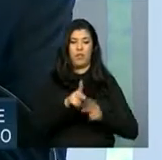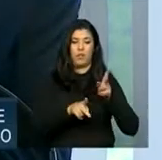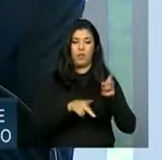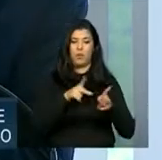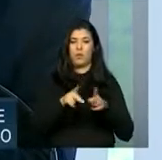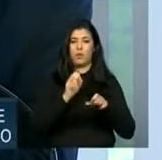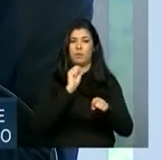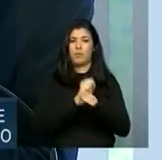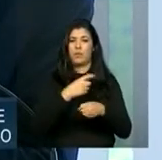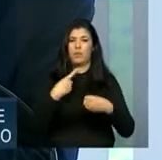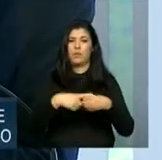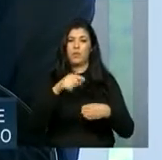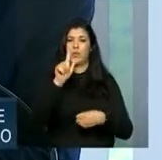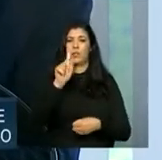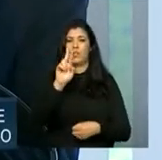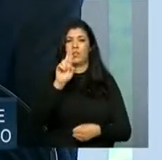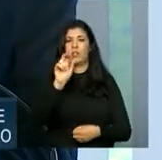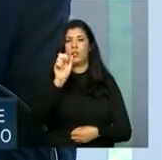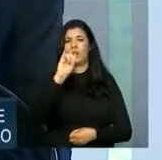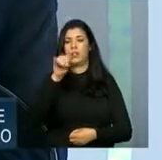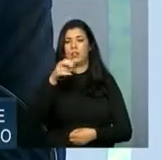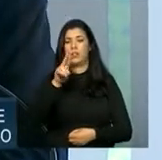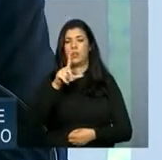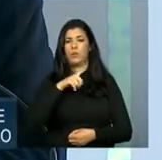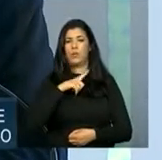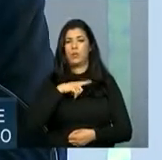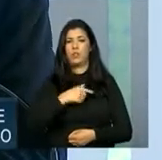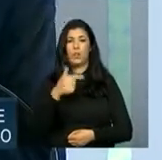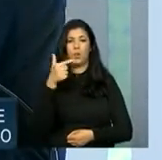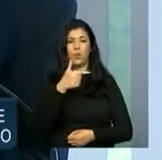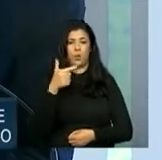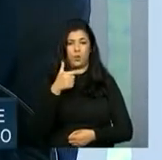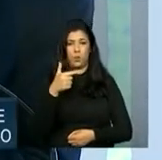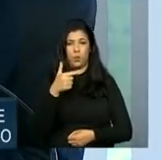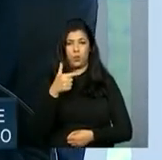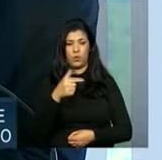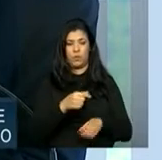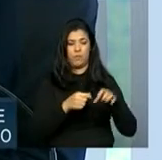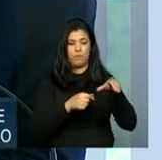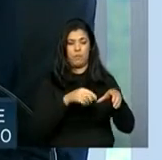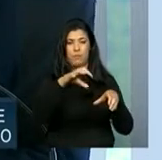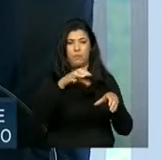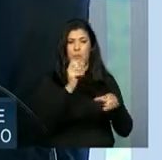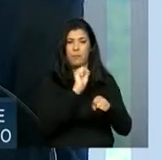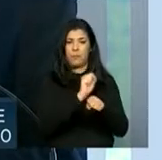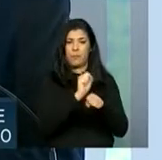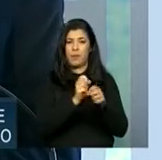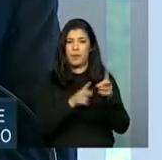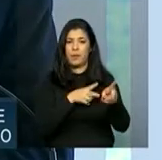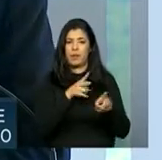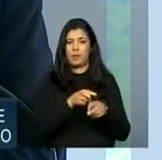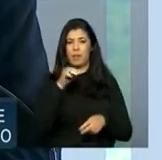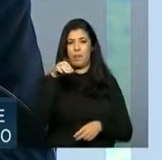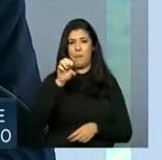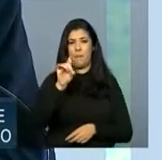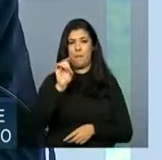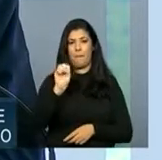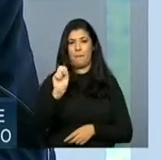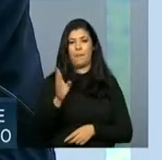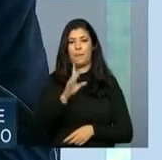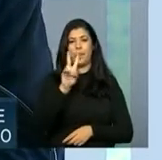e vão ser feita já estão sendo feitas mais duas estações mentes e Varginha aí a gente chega